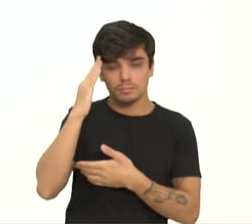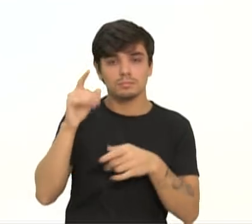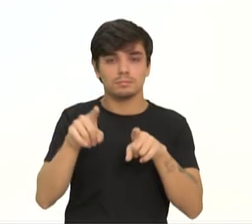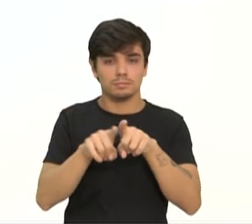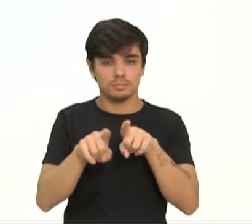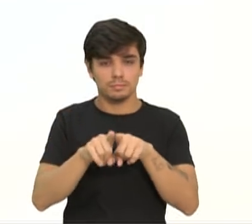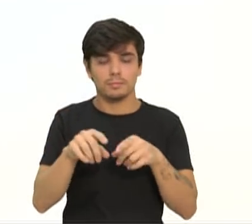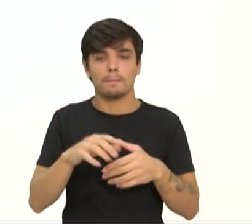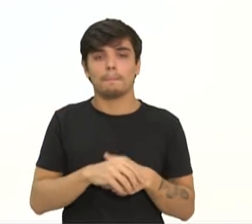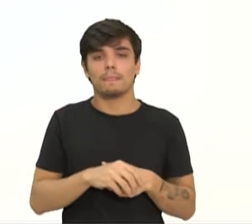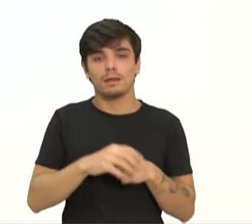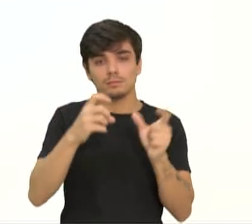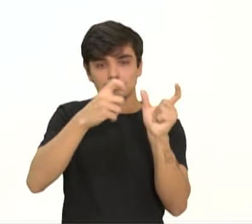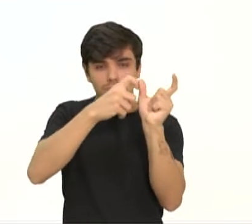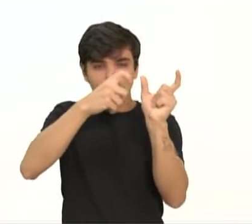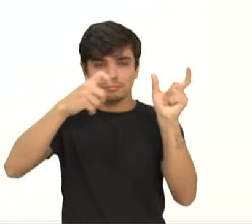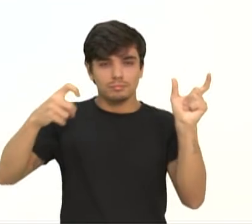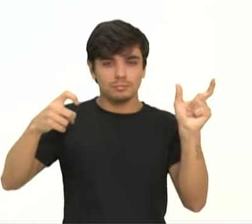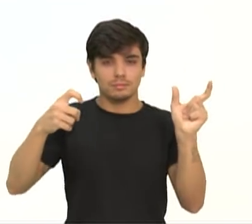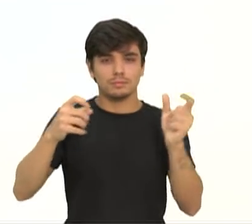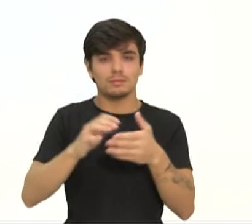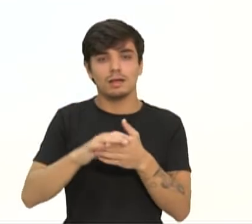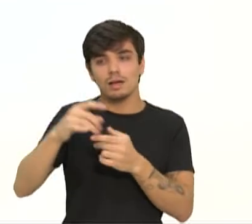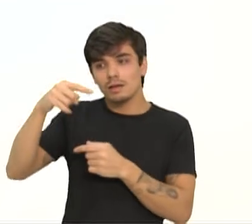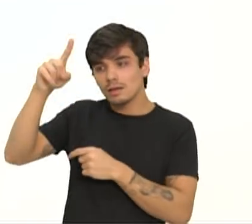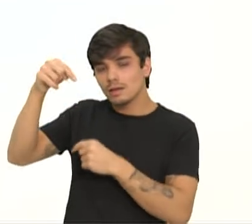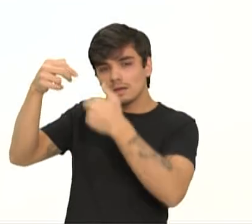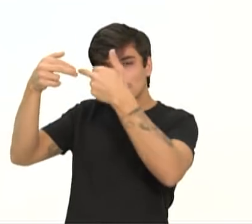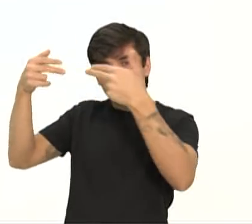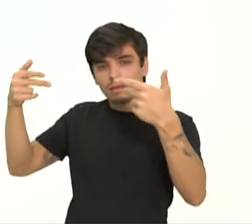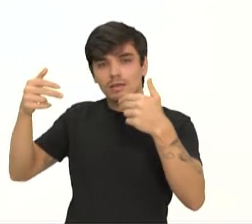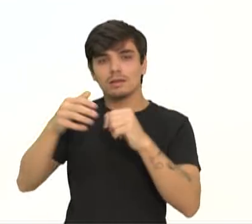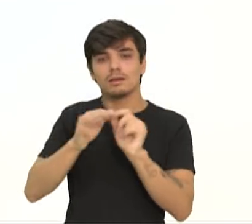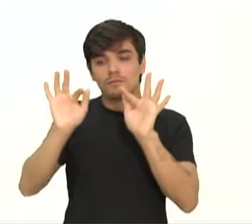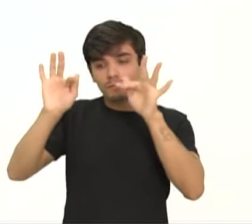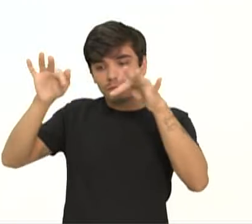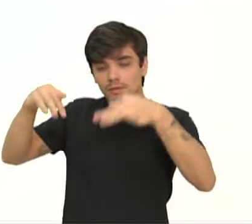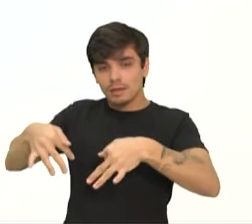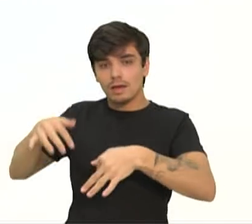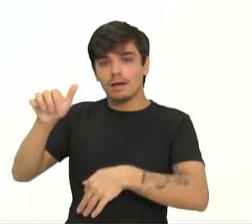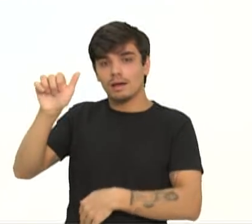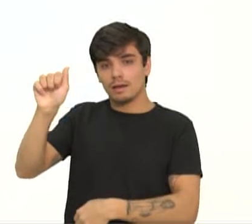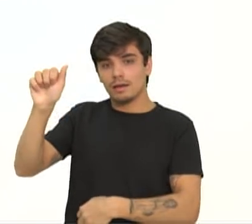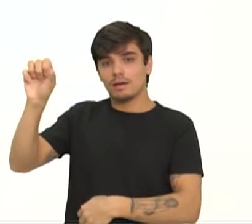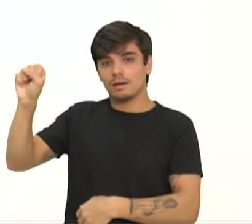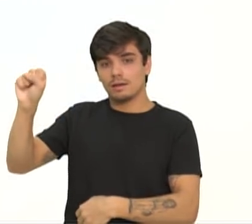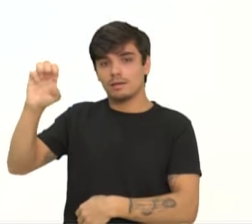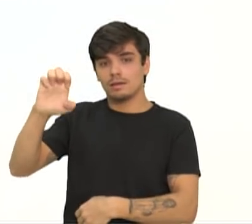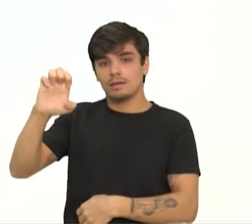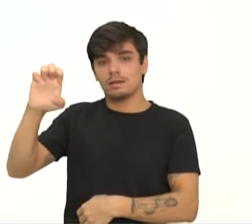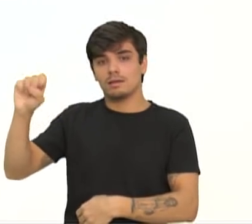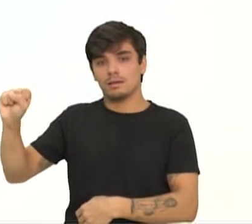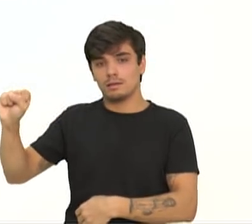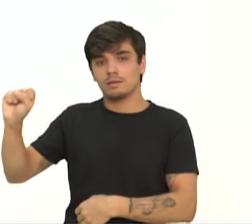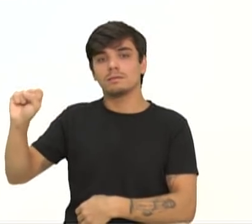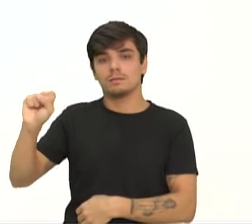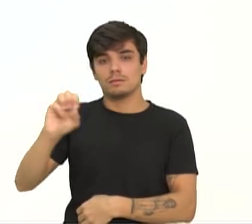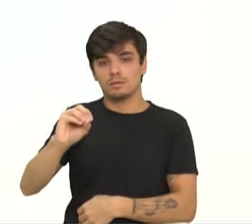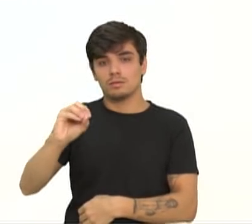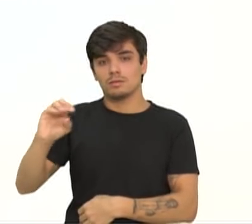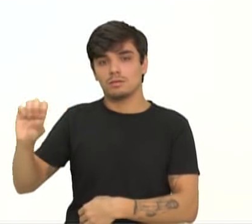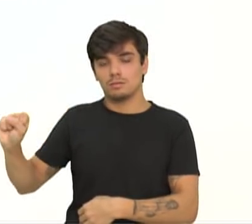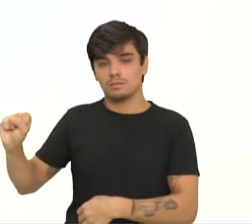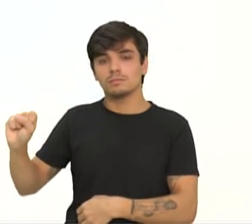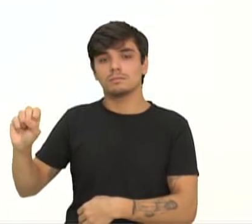que oxítonas são acentuadas as palavras oxítonas terminadas em a, as, es,